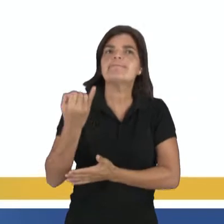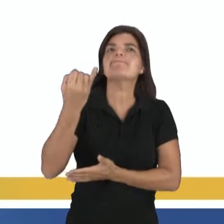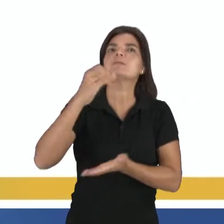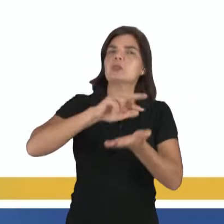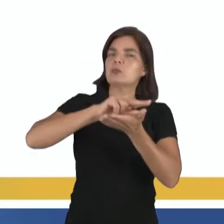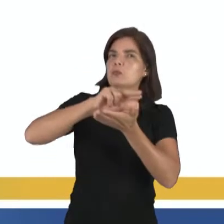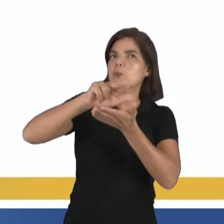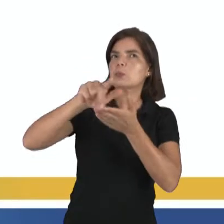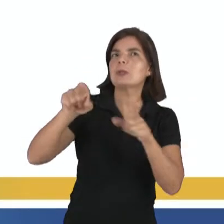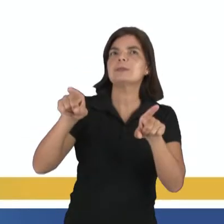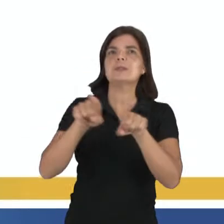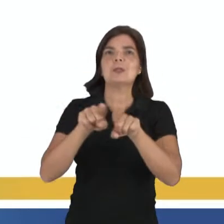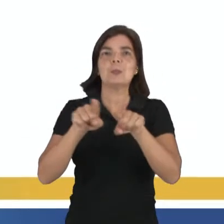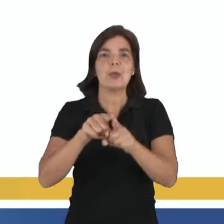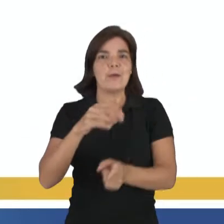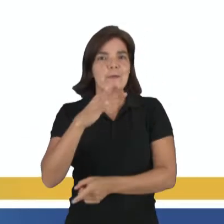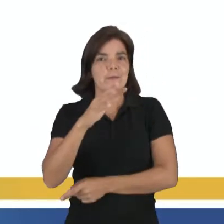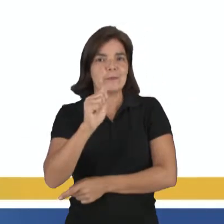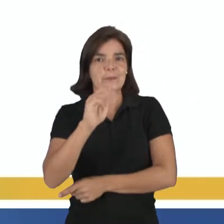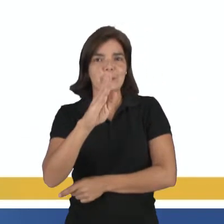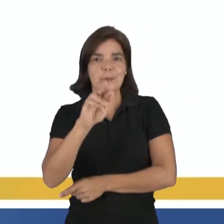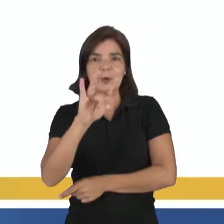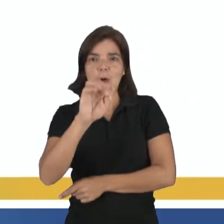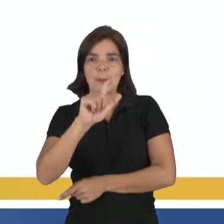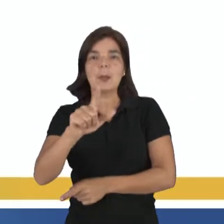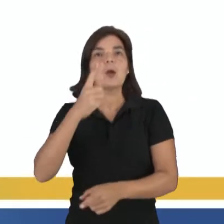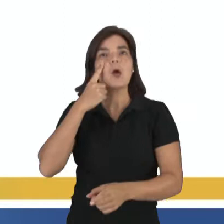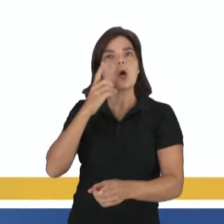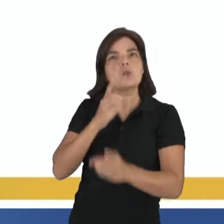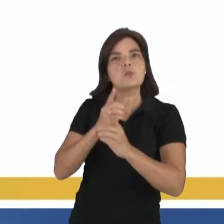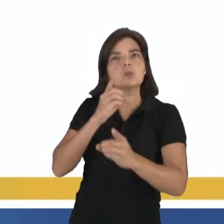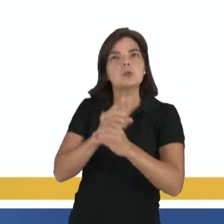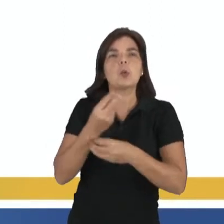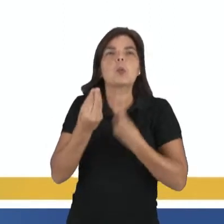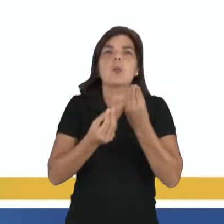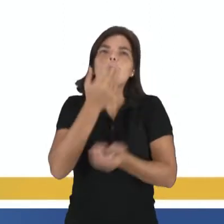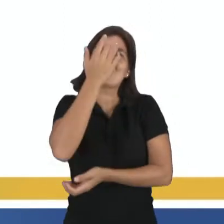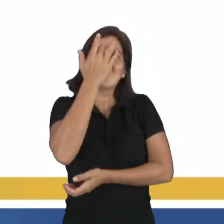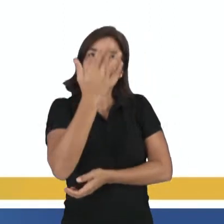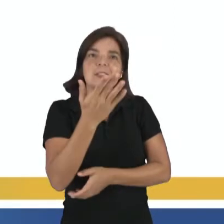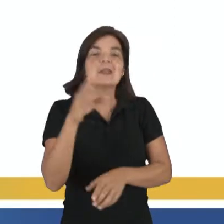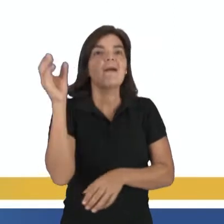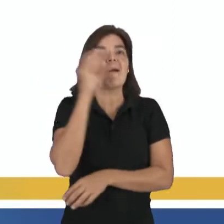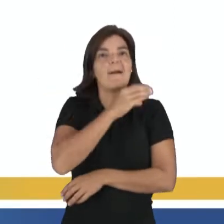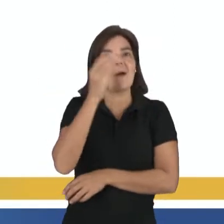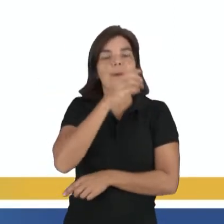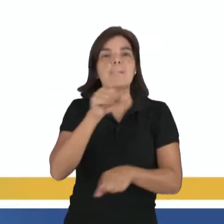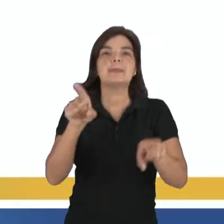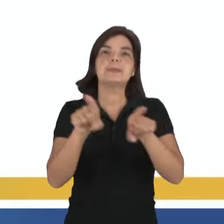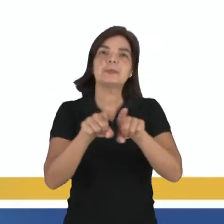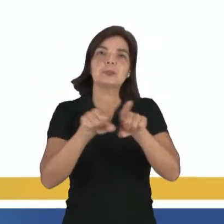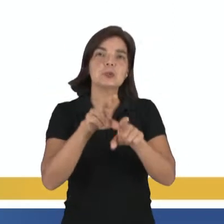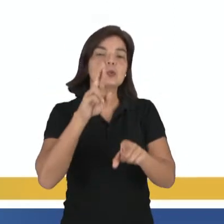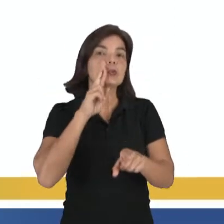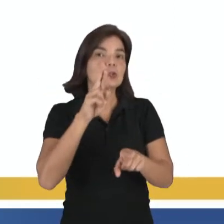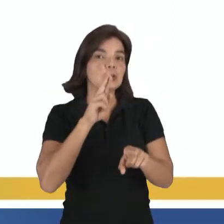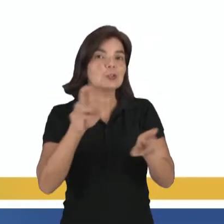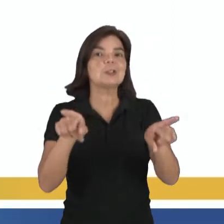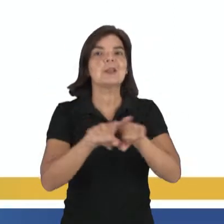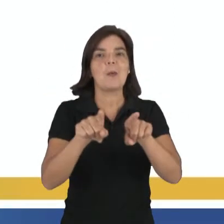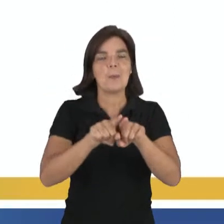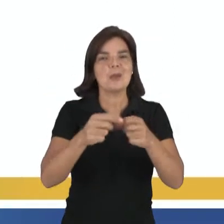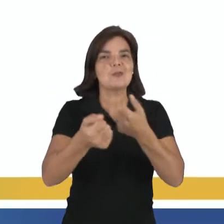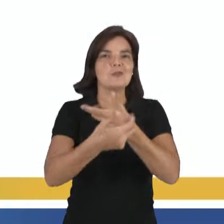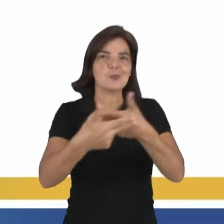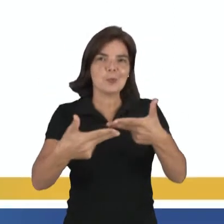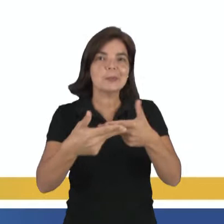ramos, principalmente o Fábio, começaram a encontrar maneiras de facilitar e agilizar tanto a resolução de tarefas quanto